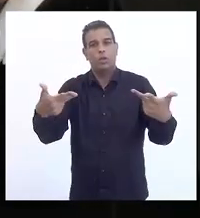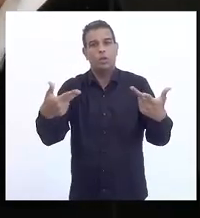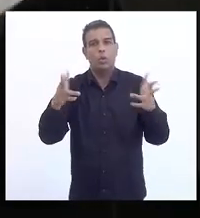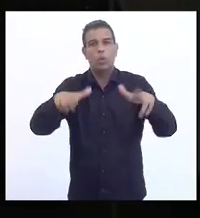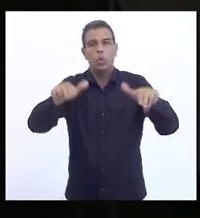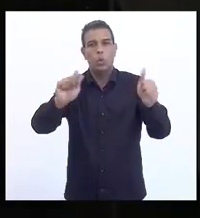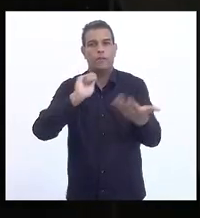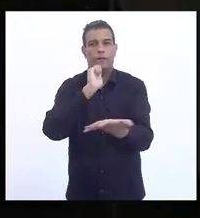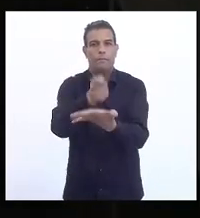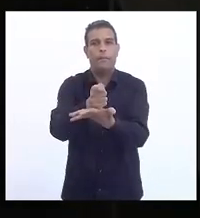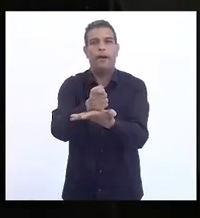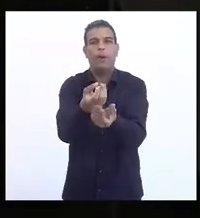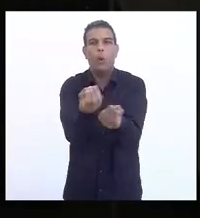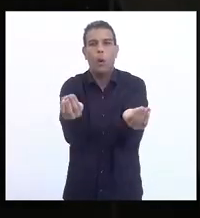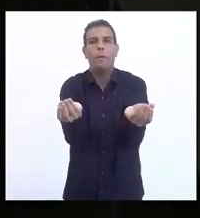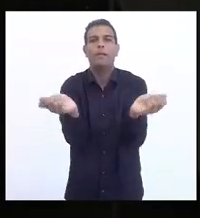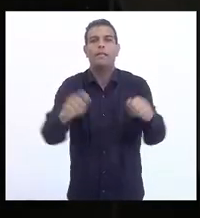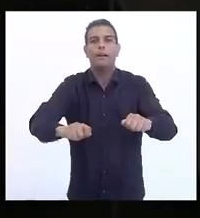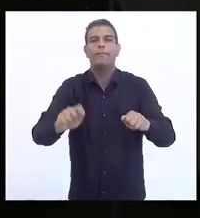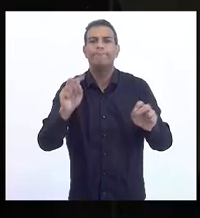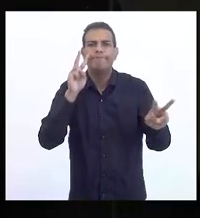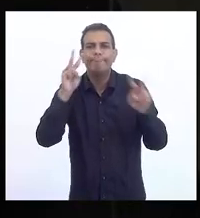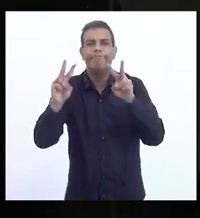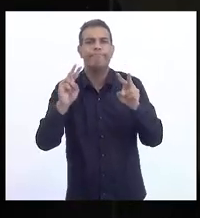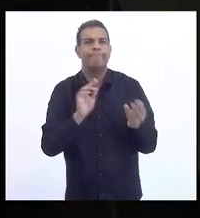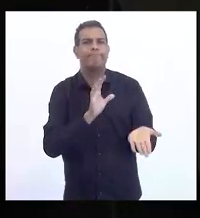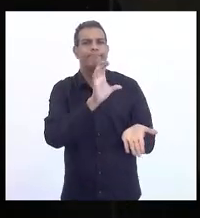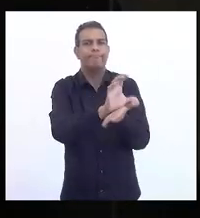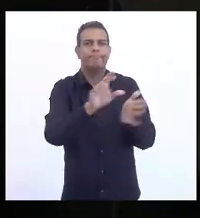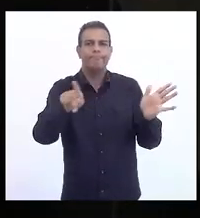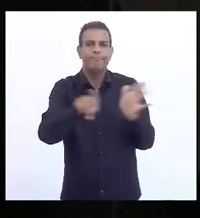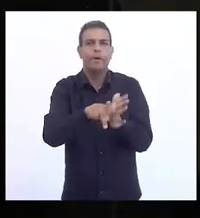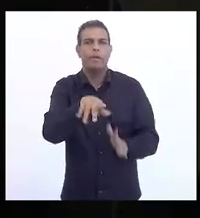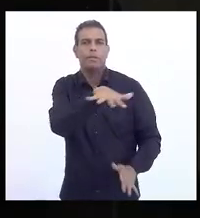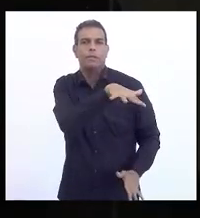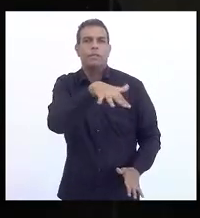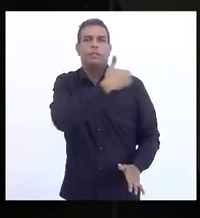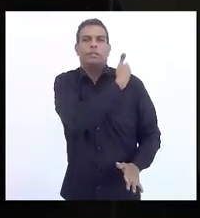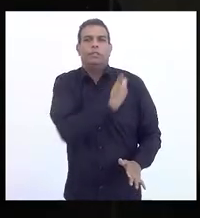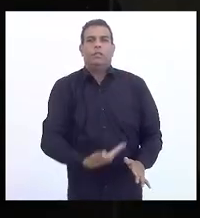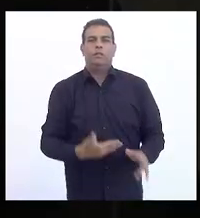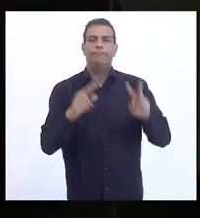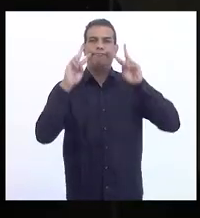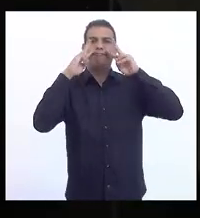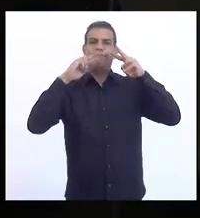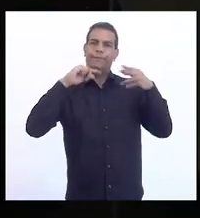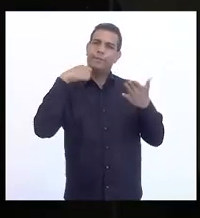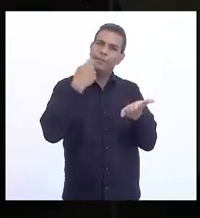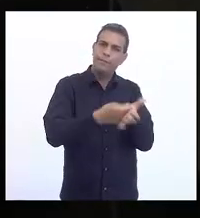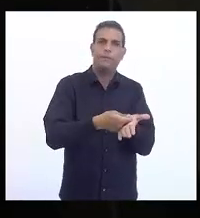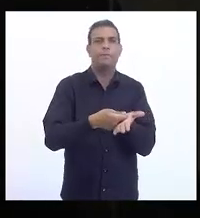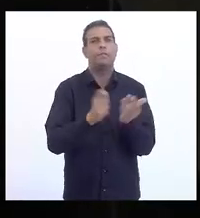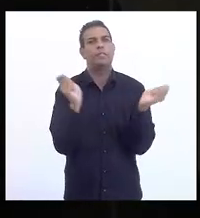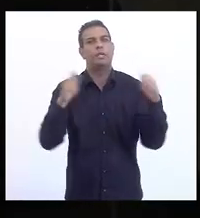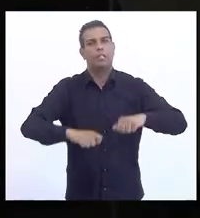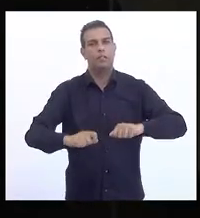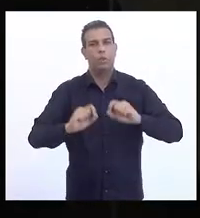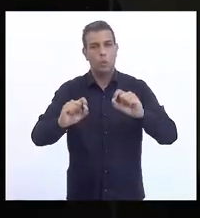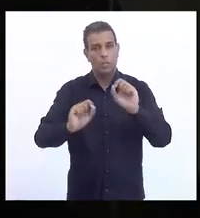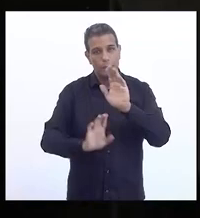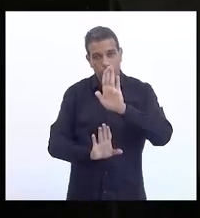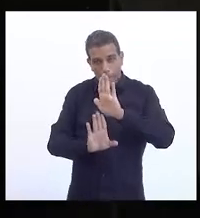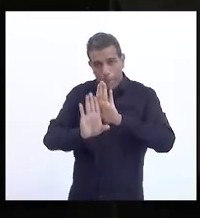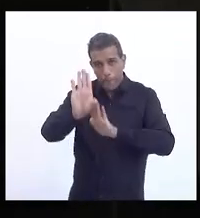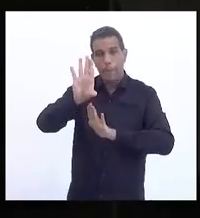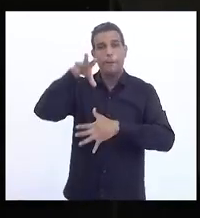será paga, porque é impagável, deveria ser feito investimento no Estado e a União entender que isso é pagamento da dívida. E se o Estado cresce,